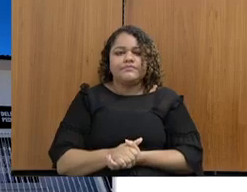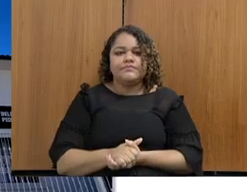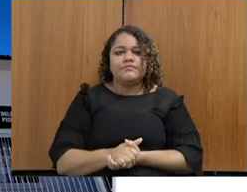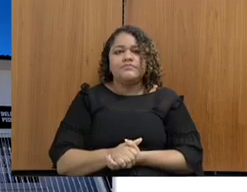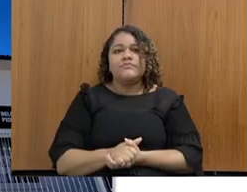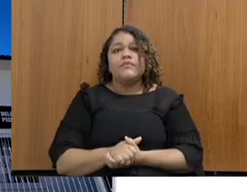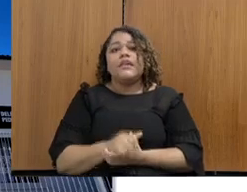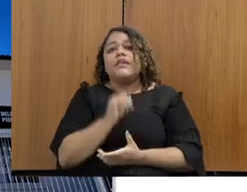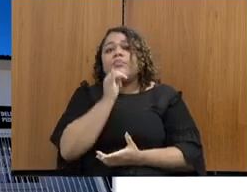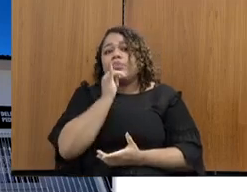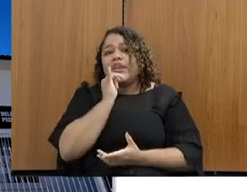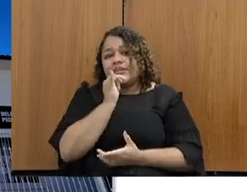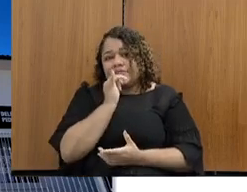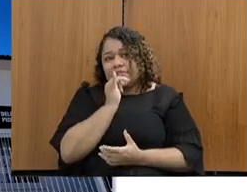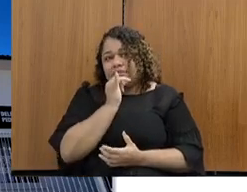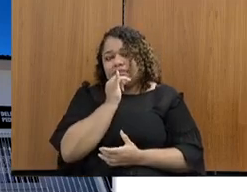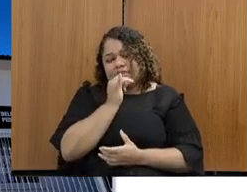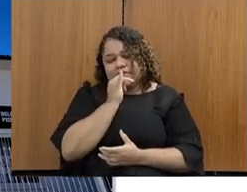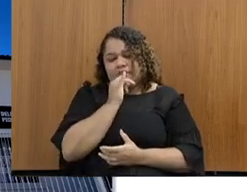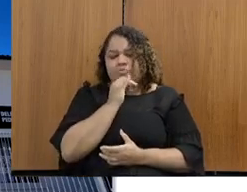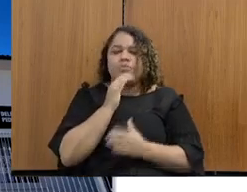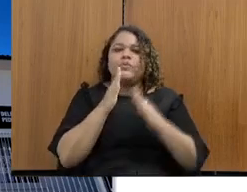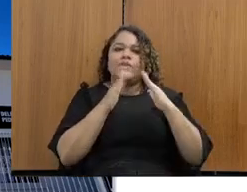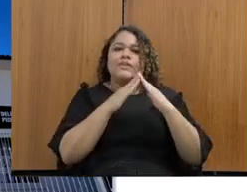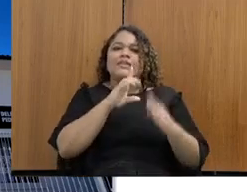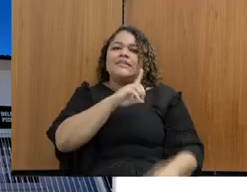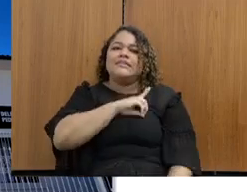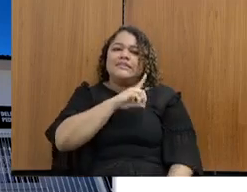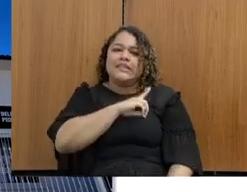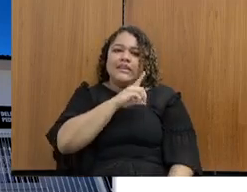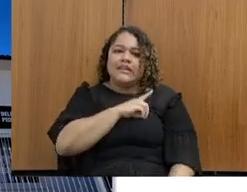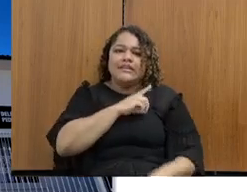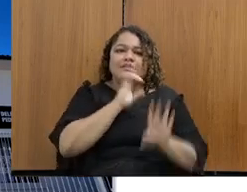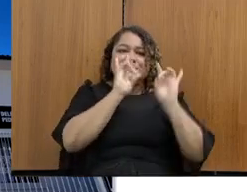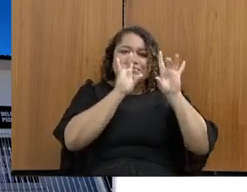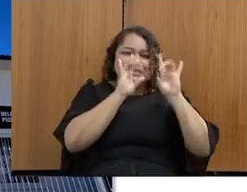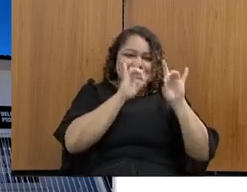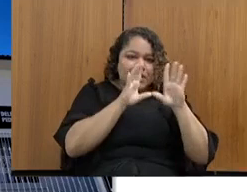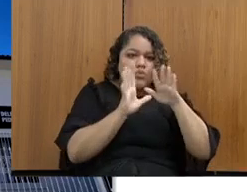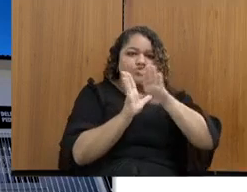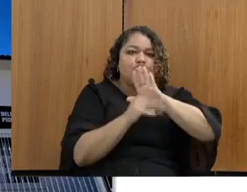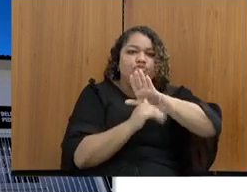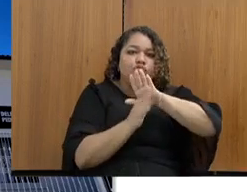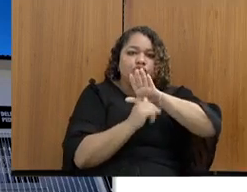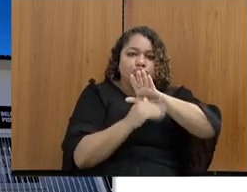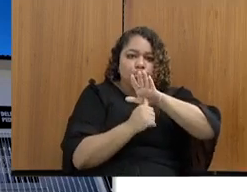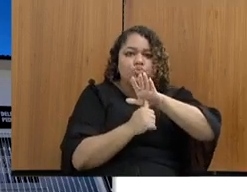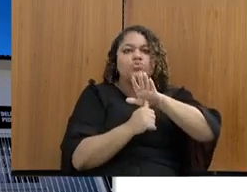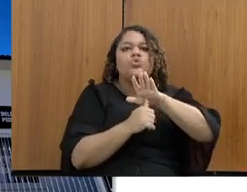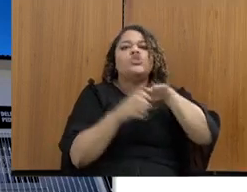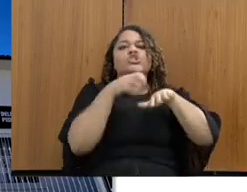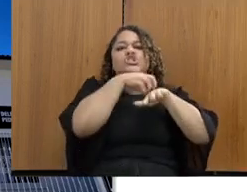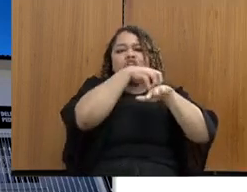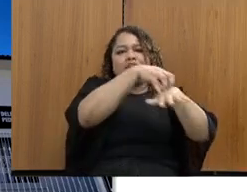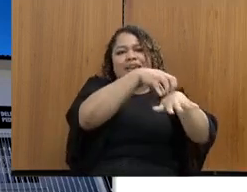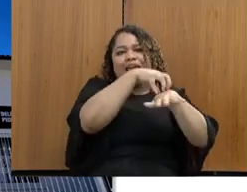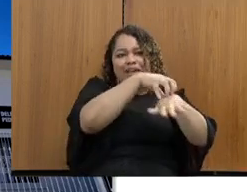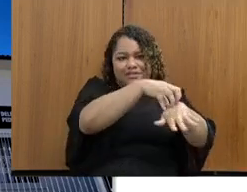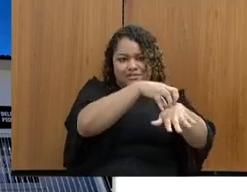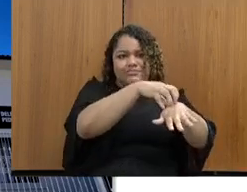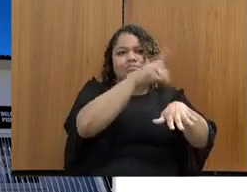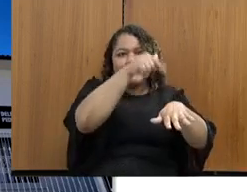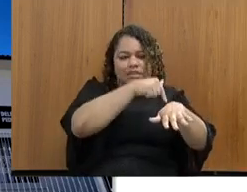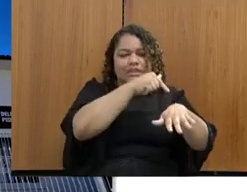que é a delegacia especializada de fluxo de cargas e a delegacia Rural é posto Médico Legal de